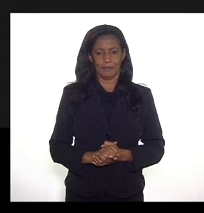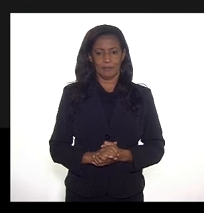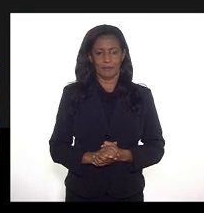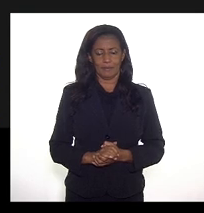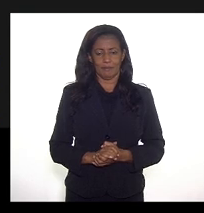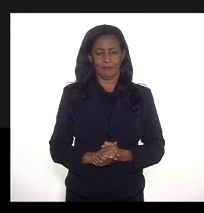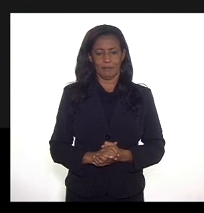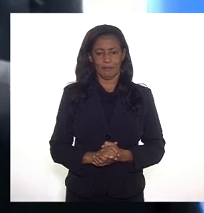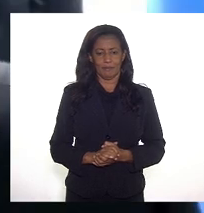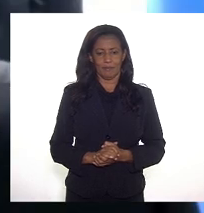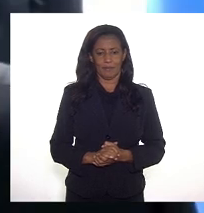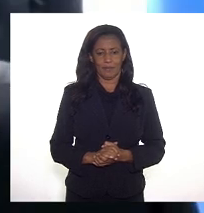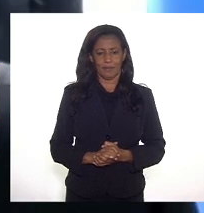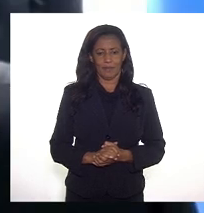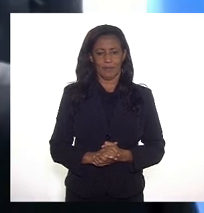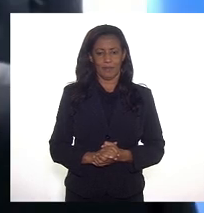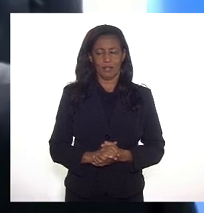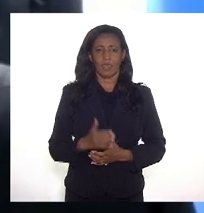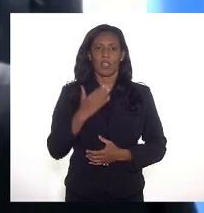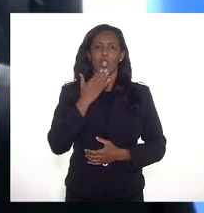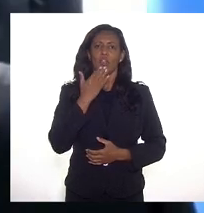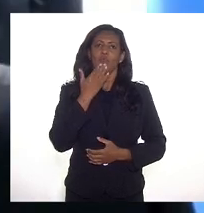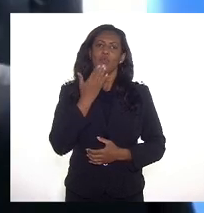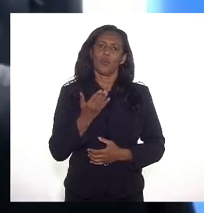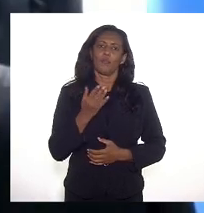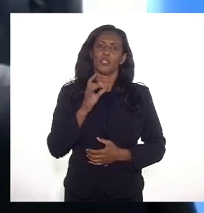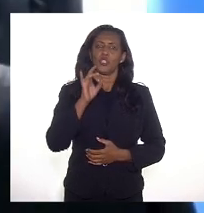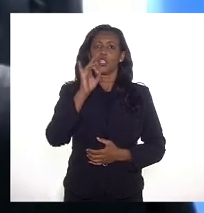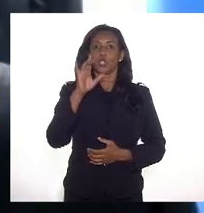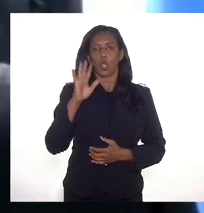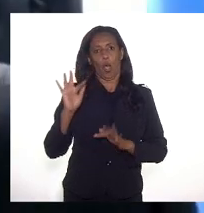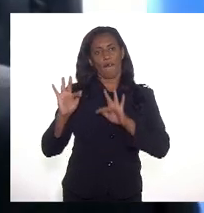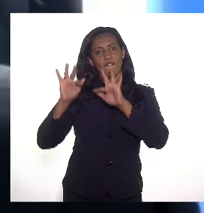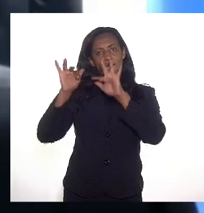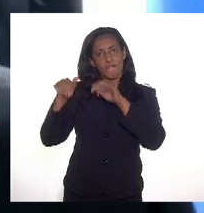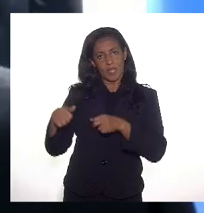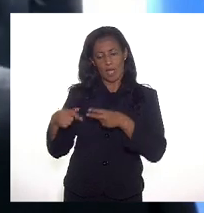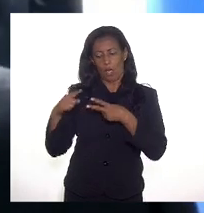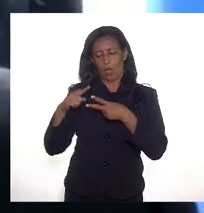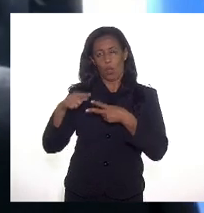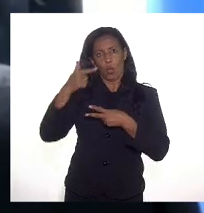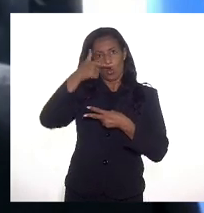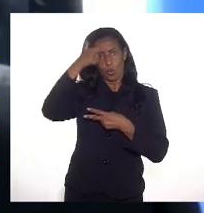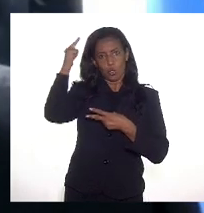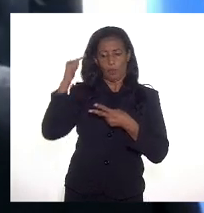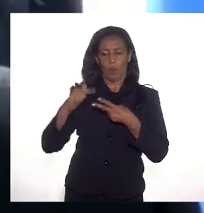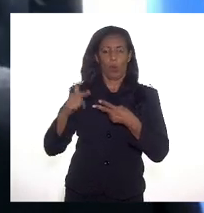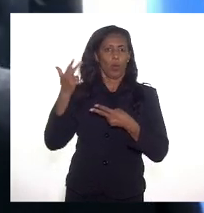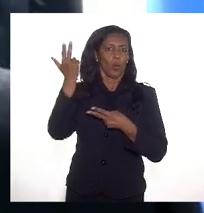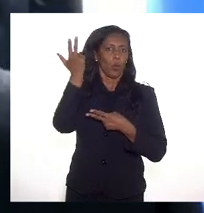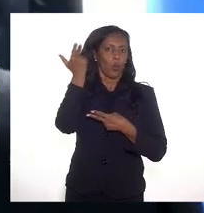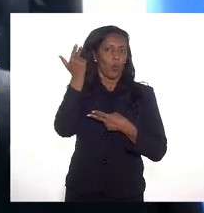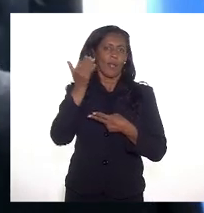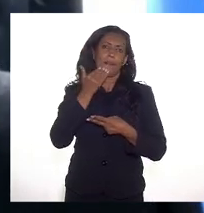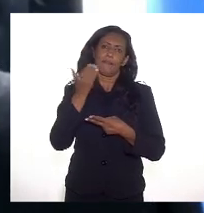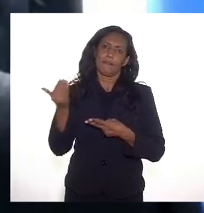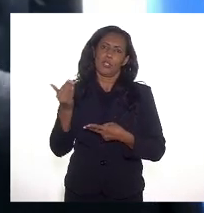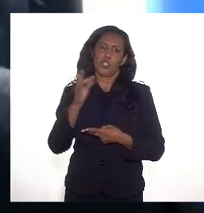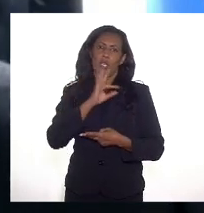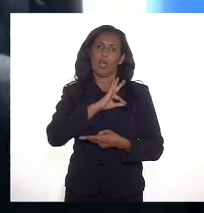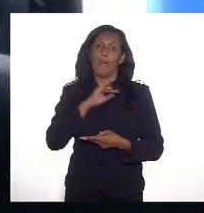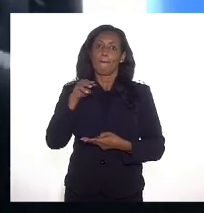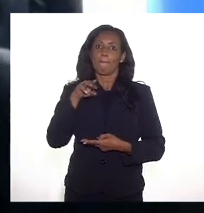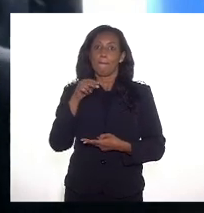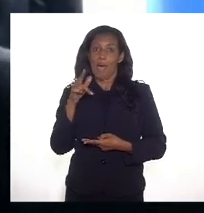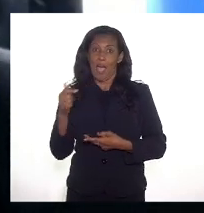de encerrar, pedir o expediente final, anunciar que estão inscritos o deputado Luiz Paulo, o deputado Eliomar Coelho, pedir a deputada Marta Rocha para